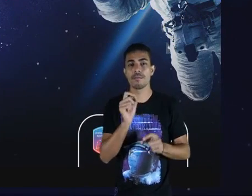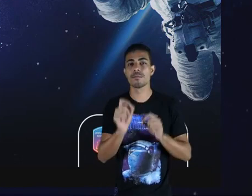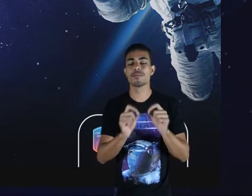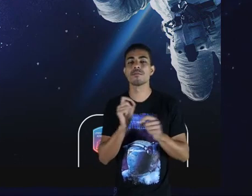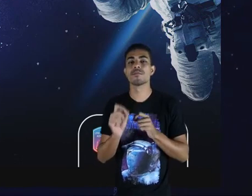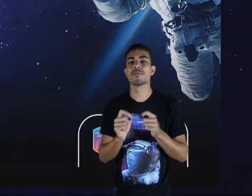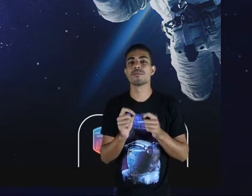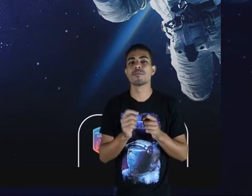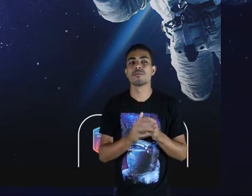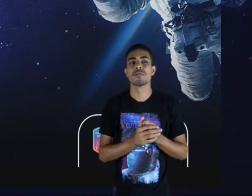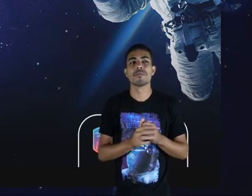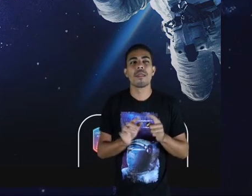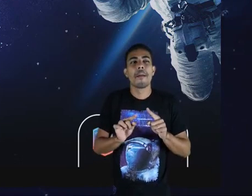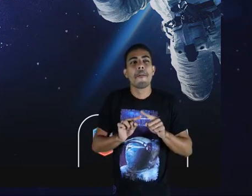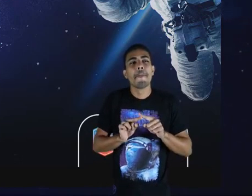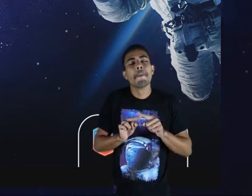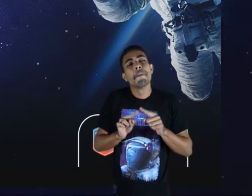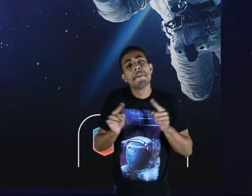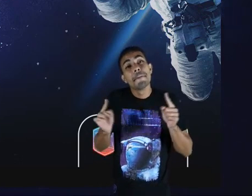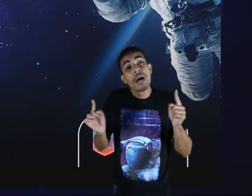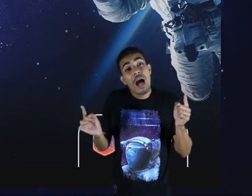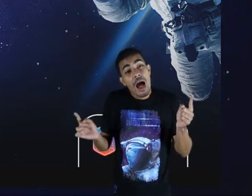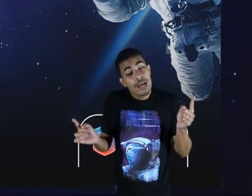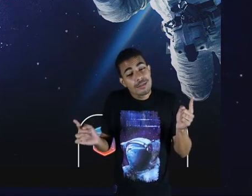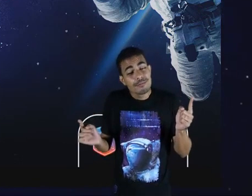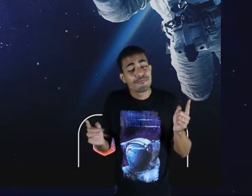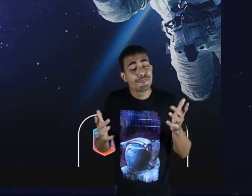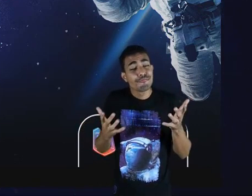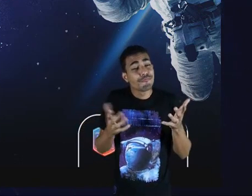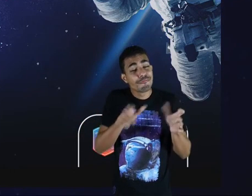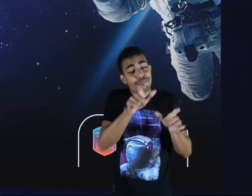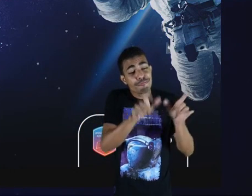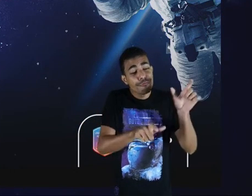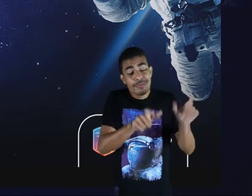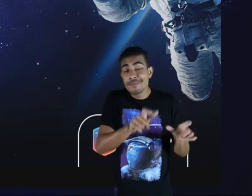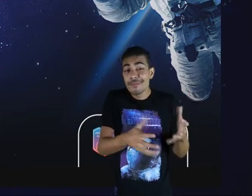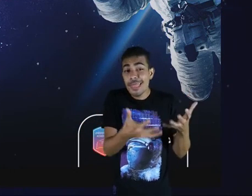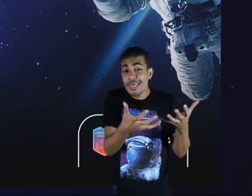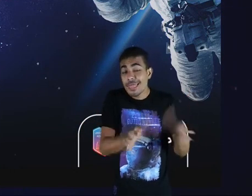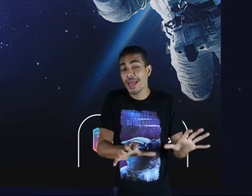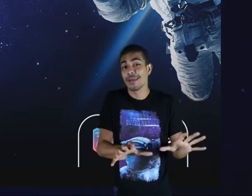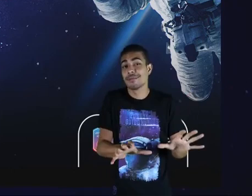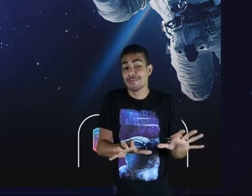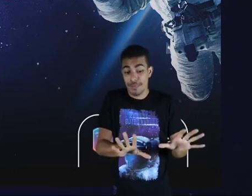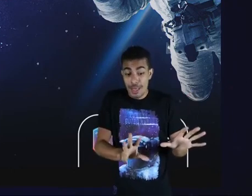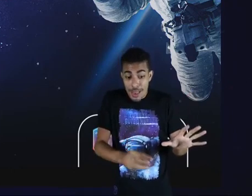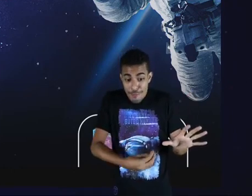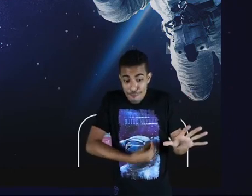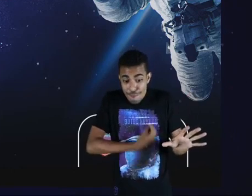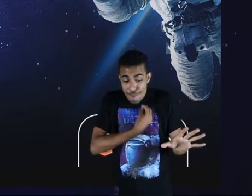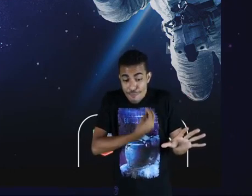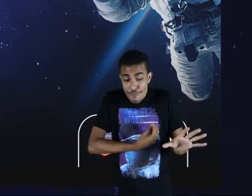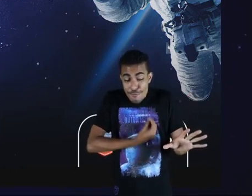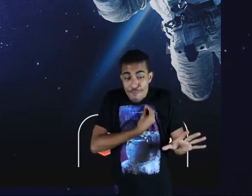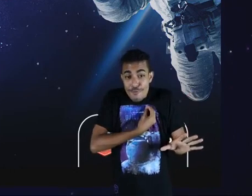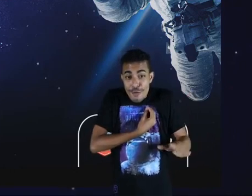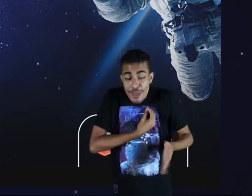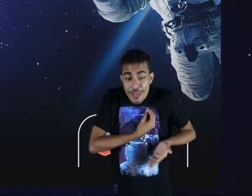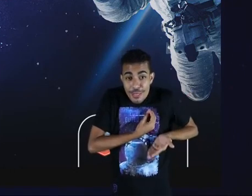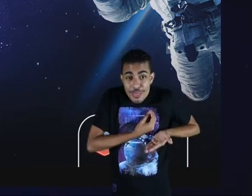assim: mas não quiseram. Eles estavam vivendo para o